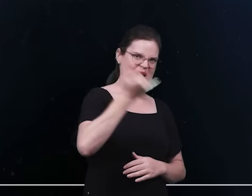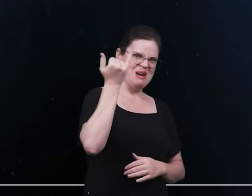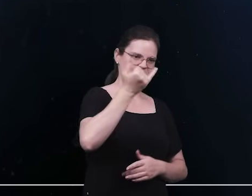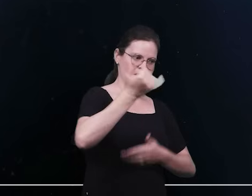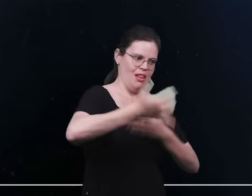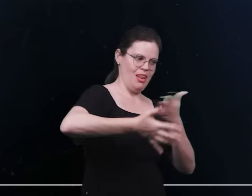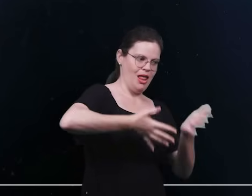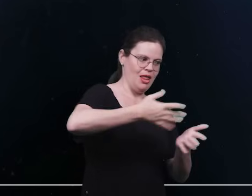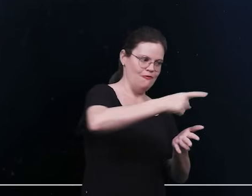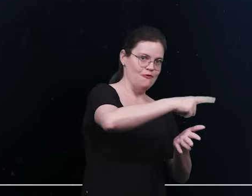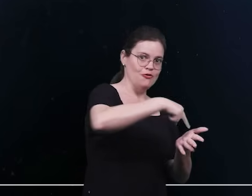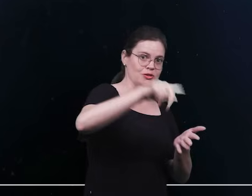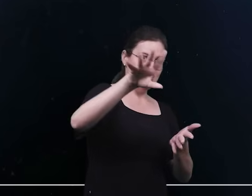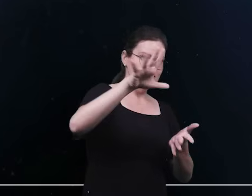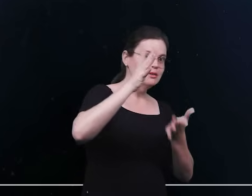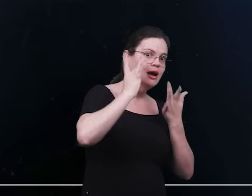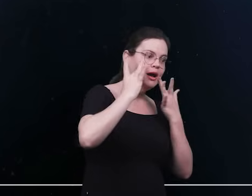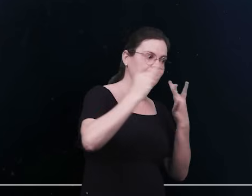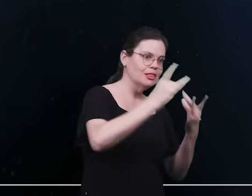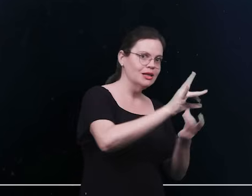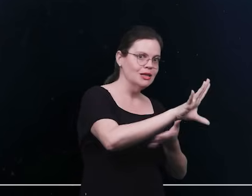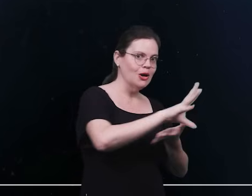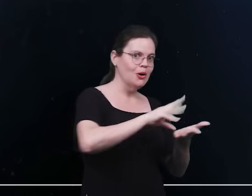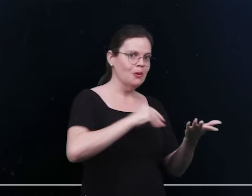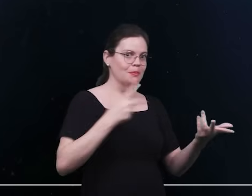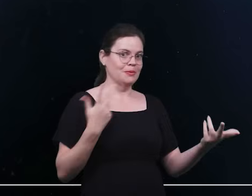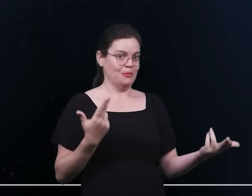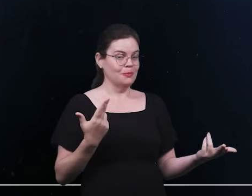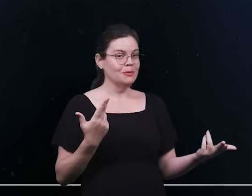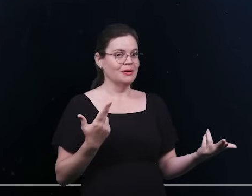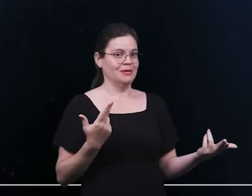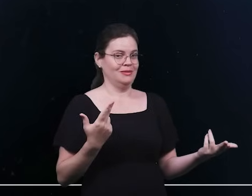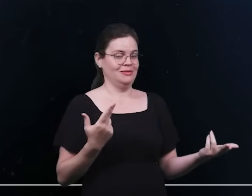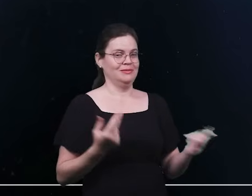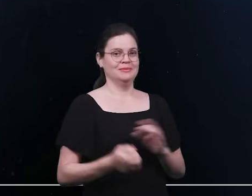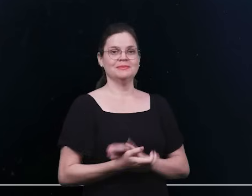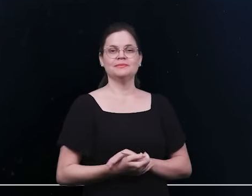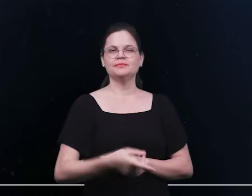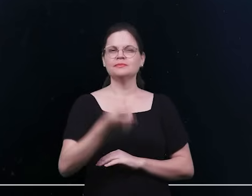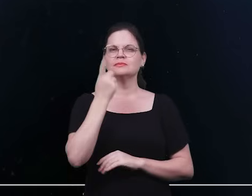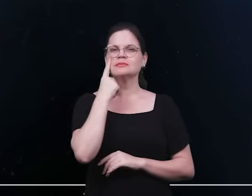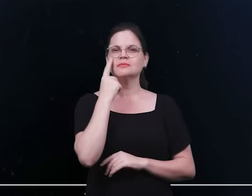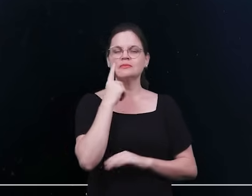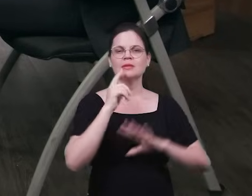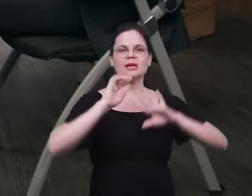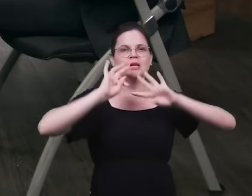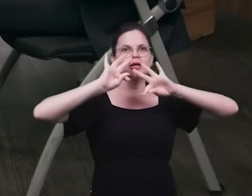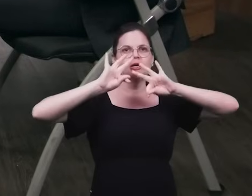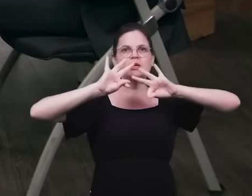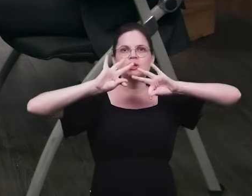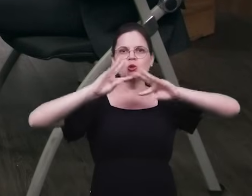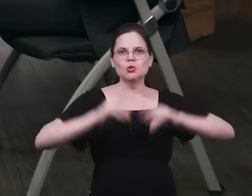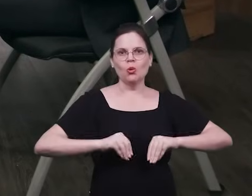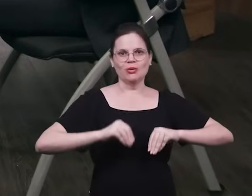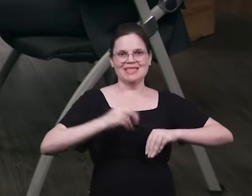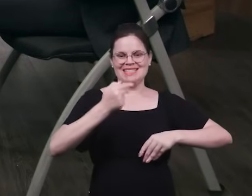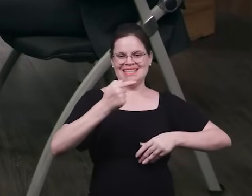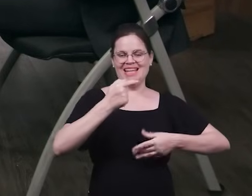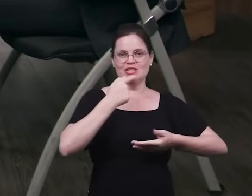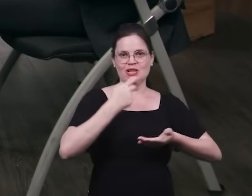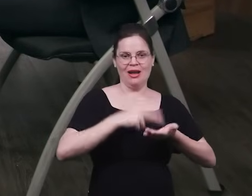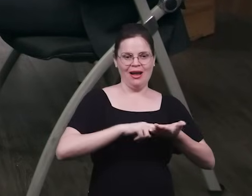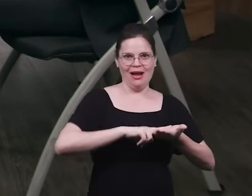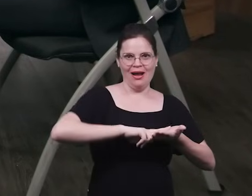às igrejas Júlio essa expressão está em todas as sete